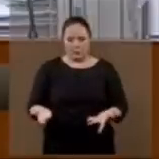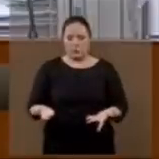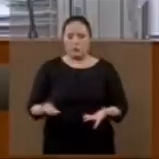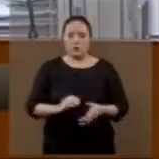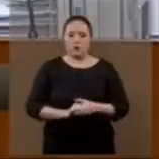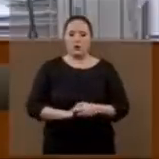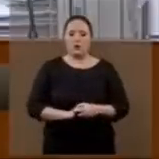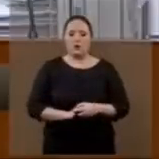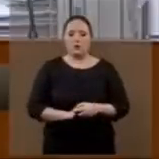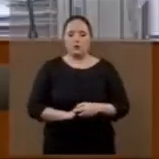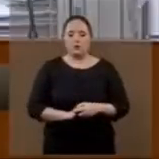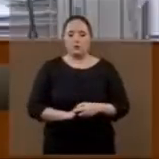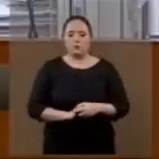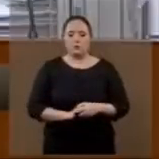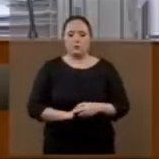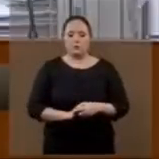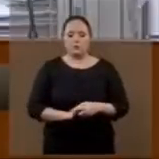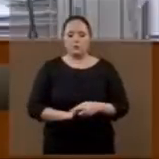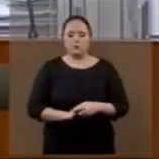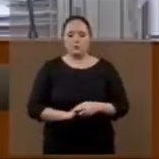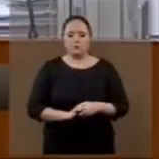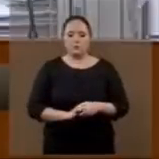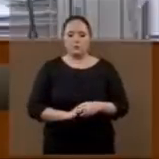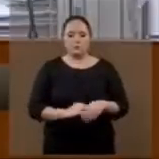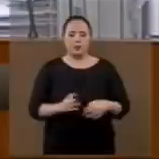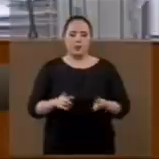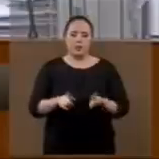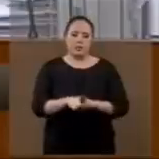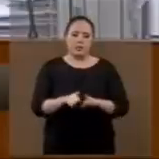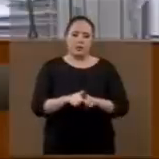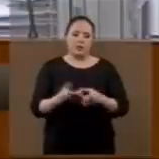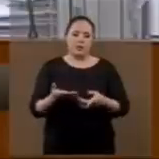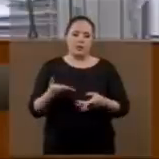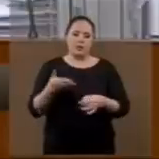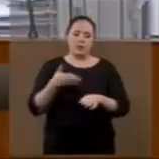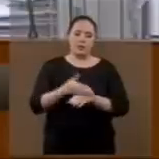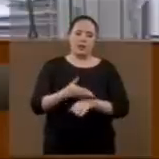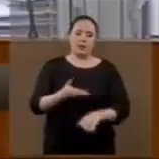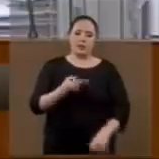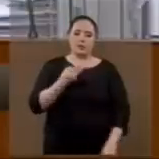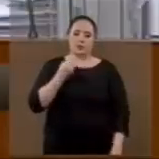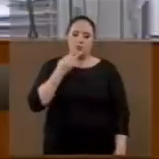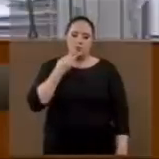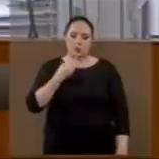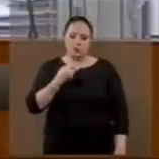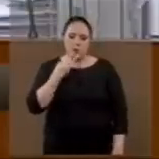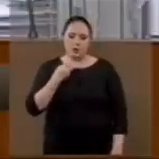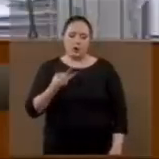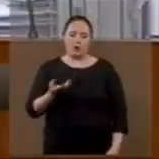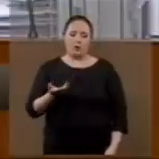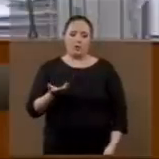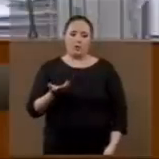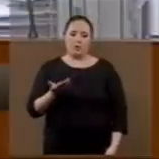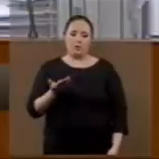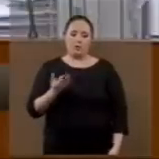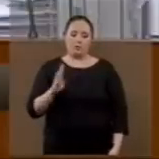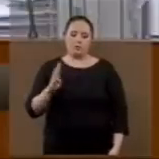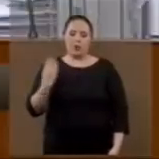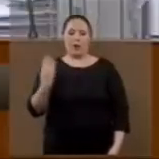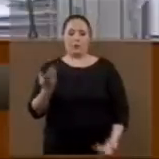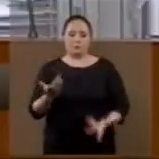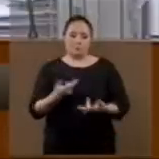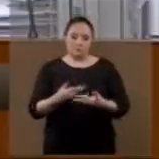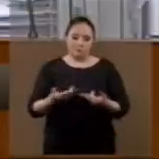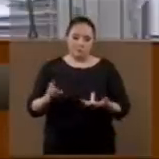ministro Alexandre de Moraes, a entrada de cigarros. É, falsificados. Então, é